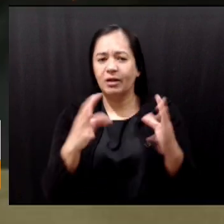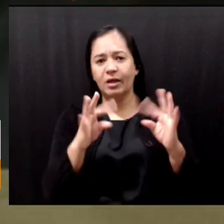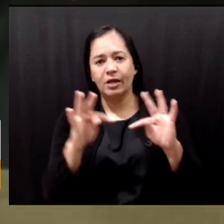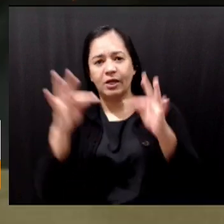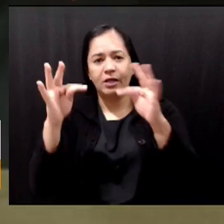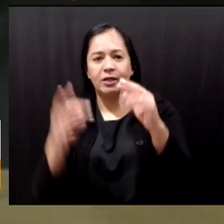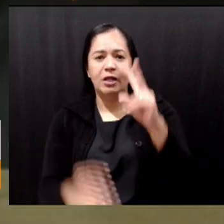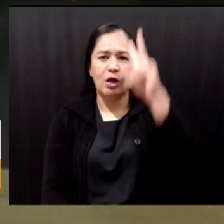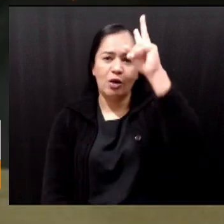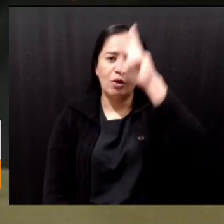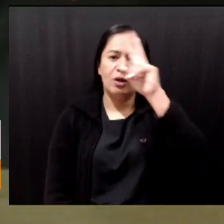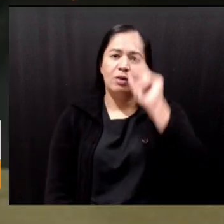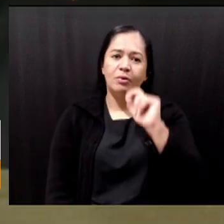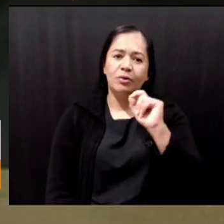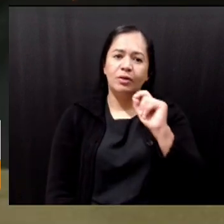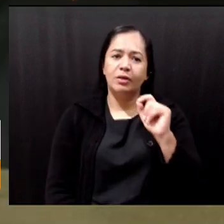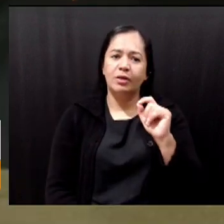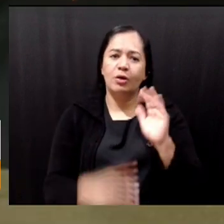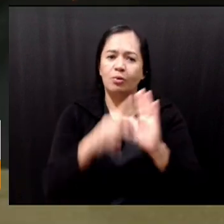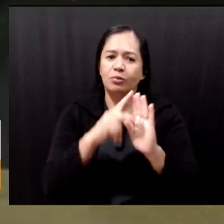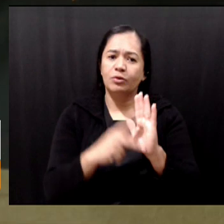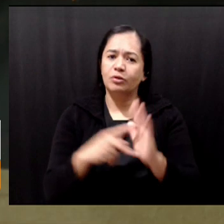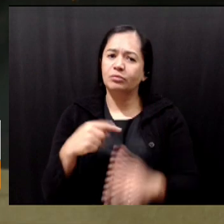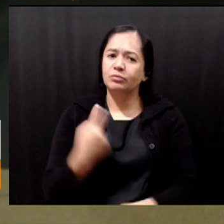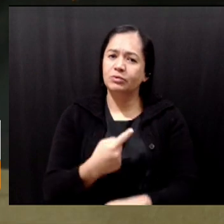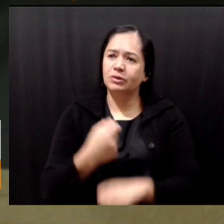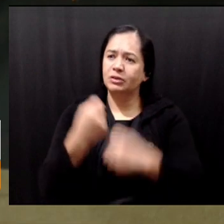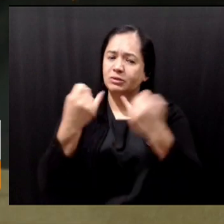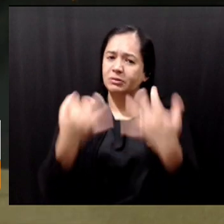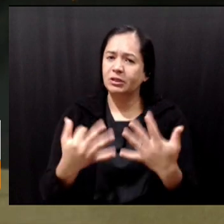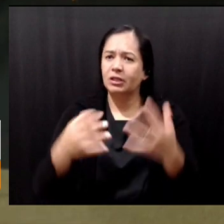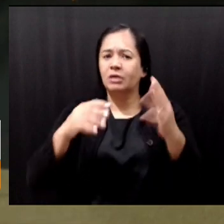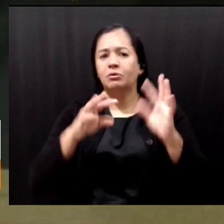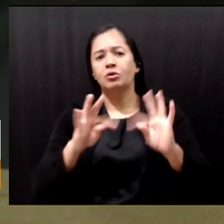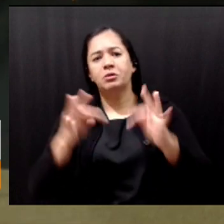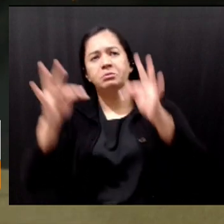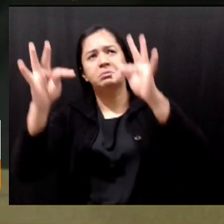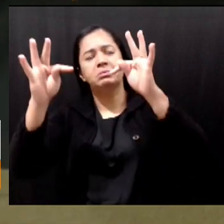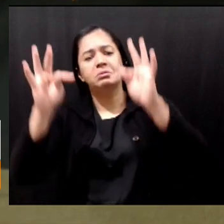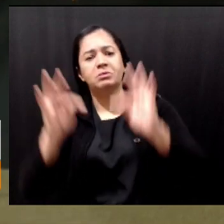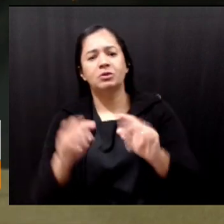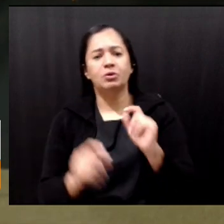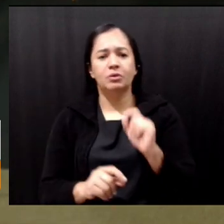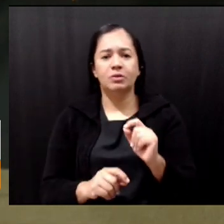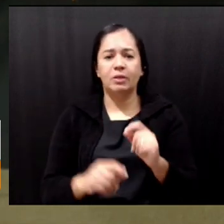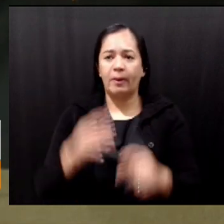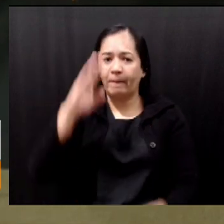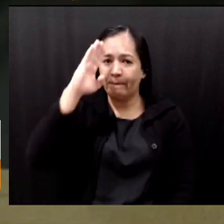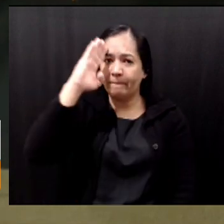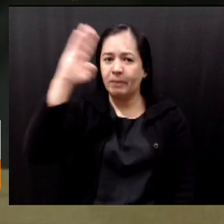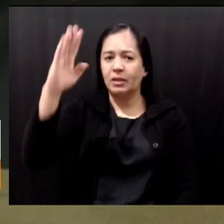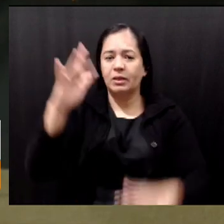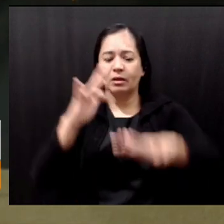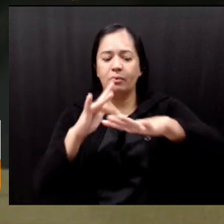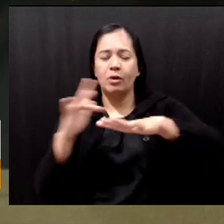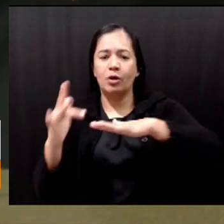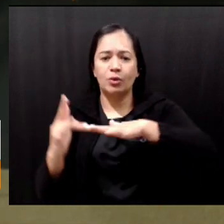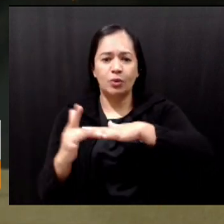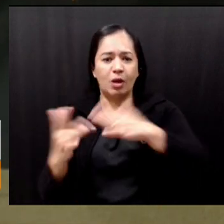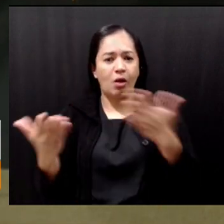fizemos recentemente, falando sobre a tecnologia que, principalmente redes sociais agora, né, que